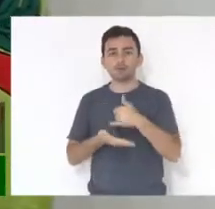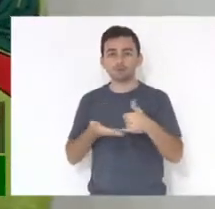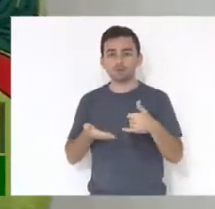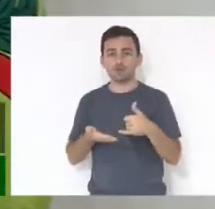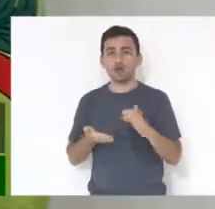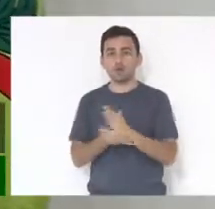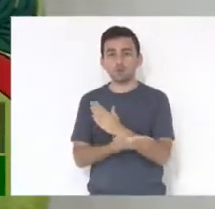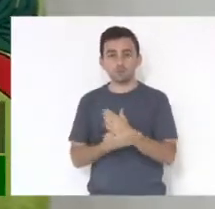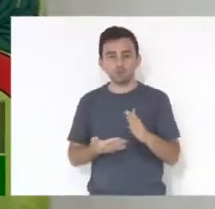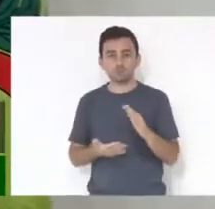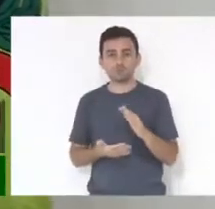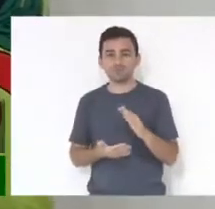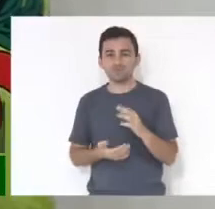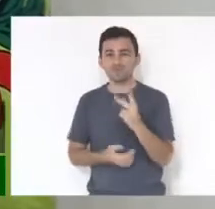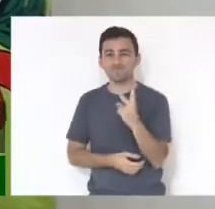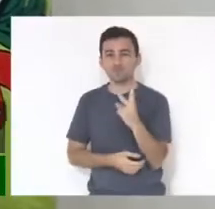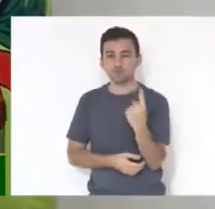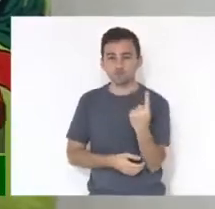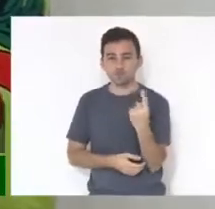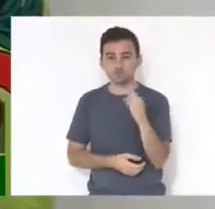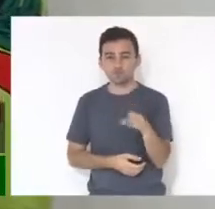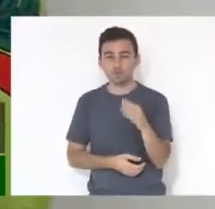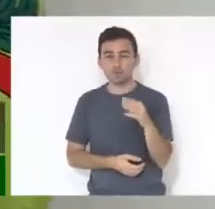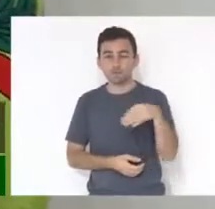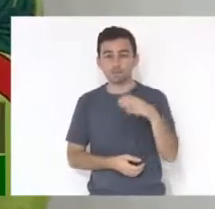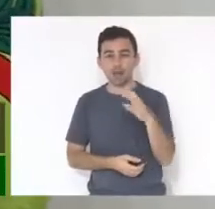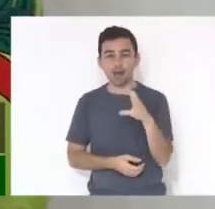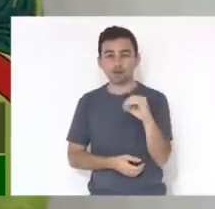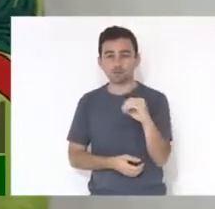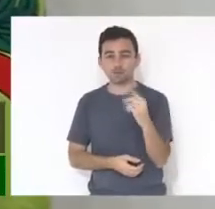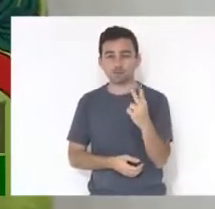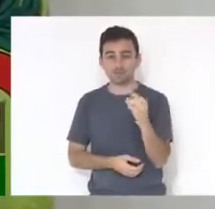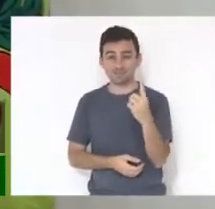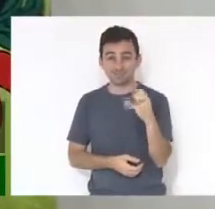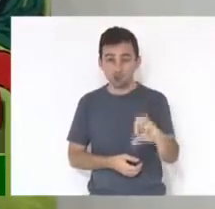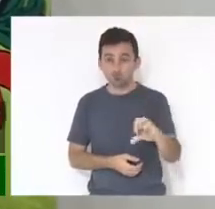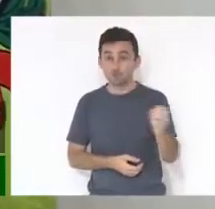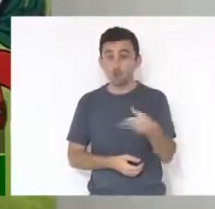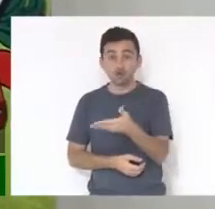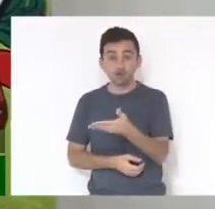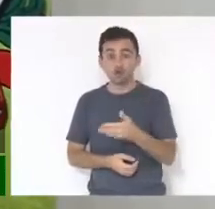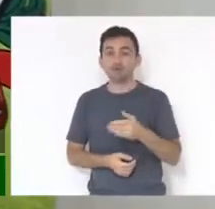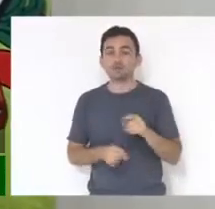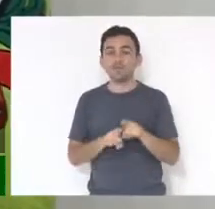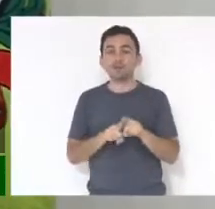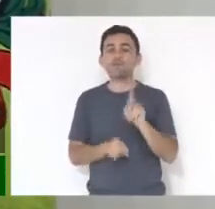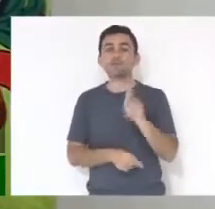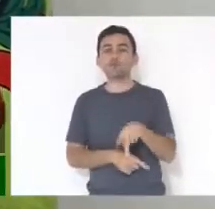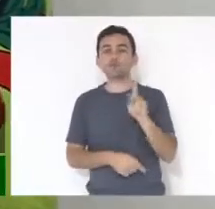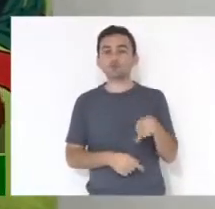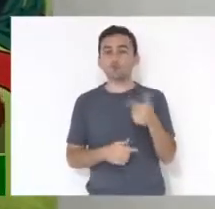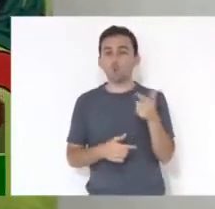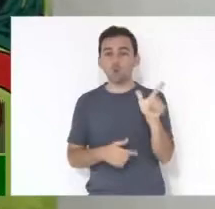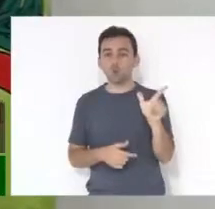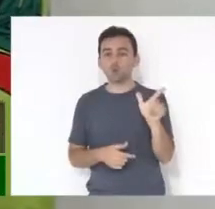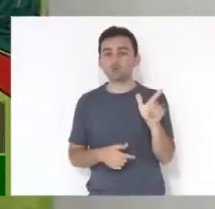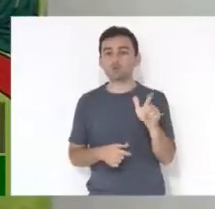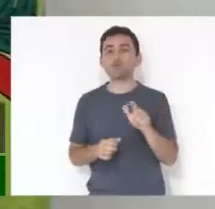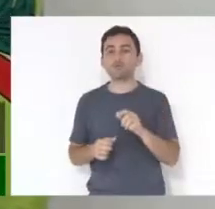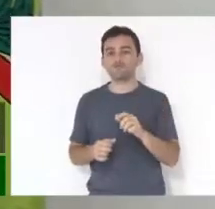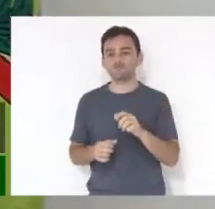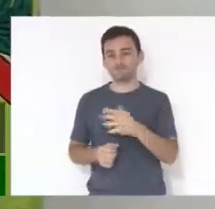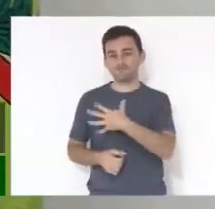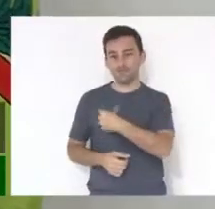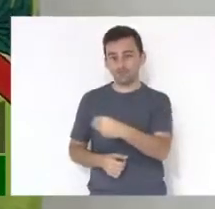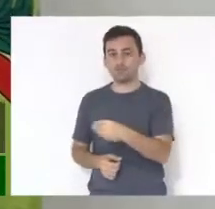FT, isso dia 21 de março deste ano, tá? Recente. Professor é preso suspeito de tráfico e de usar filhos para entregar